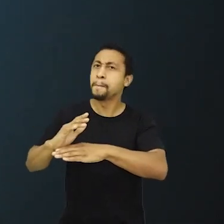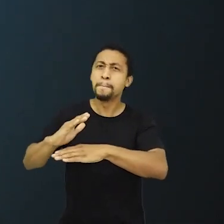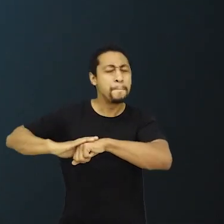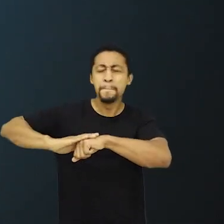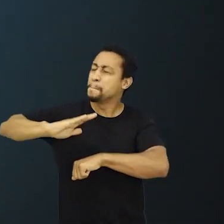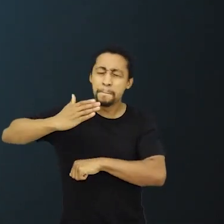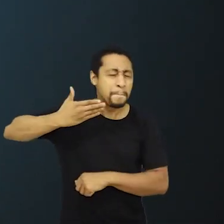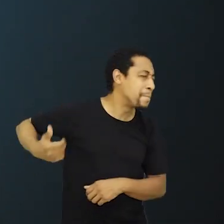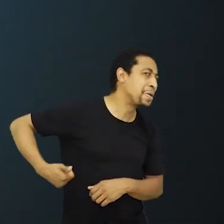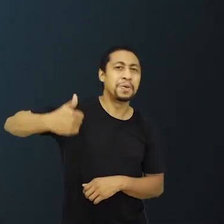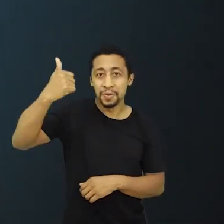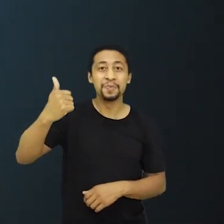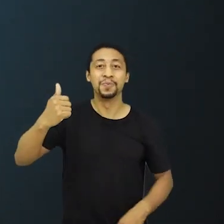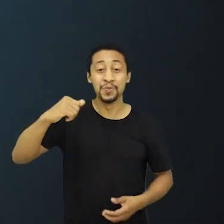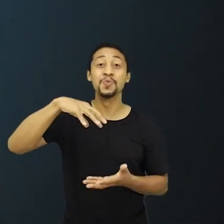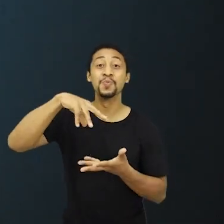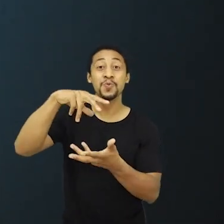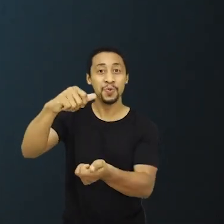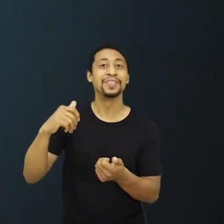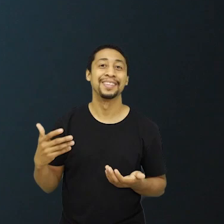a filmografia dele inteira